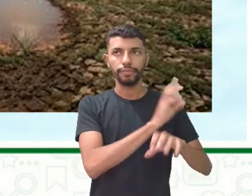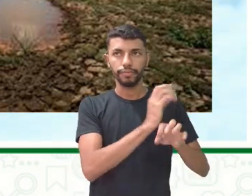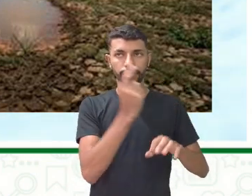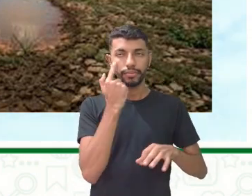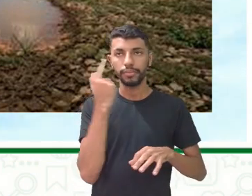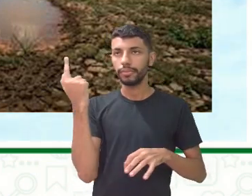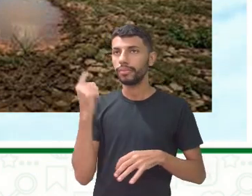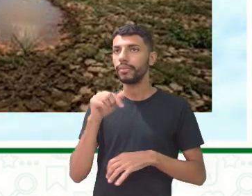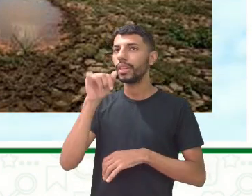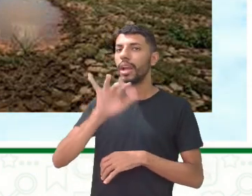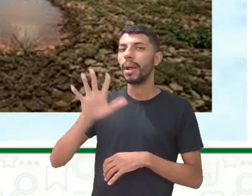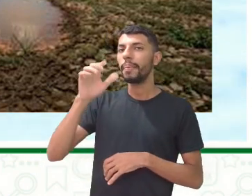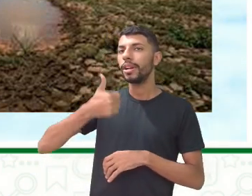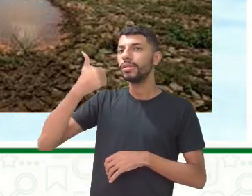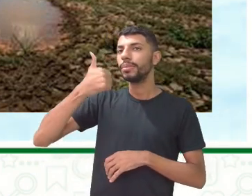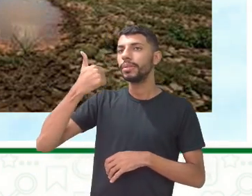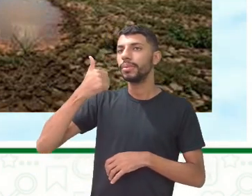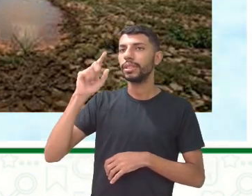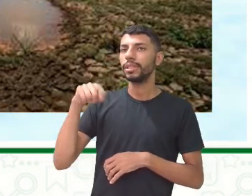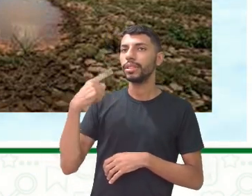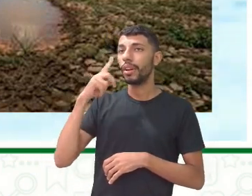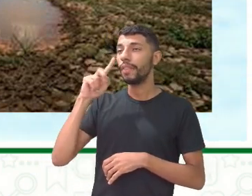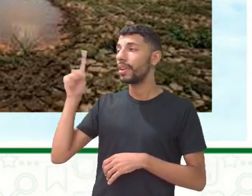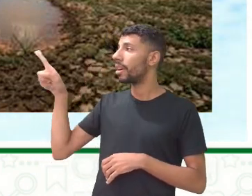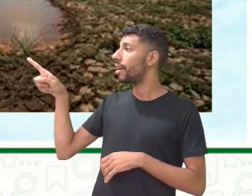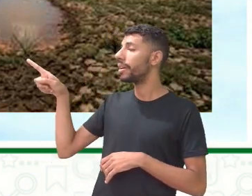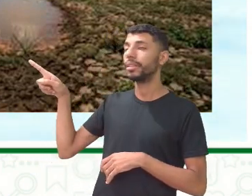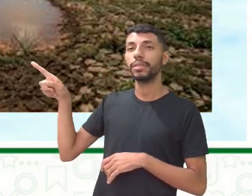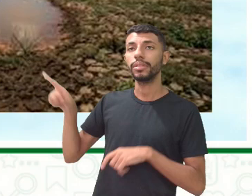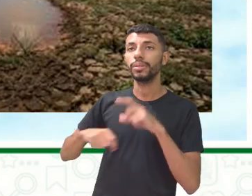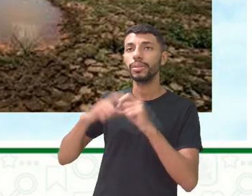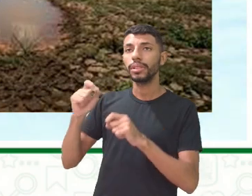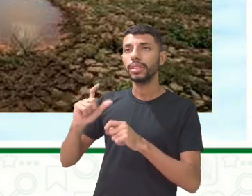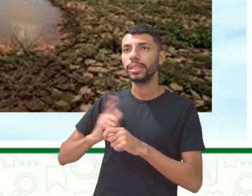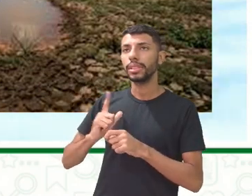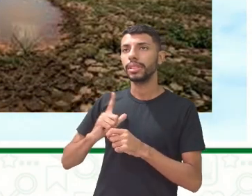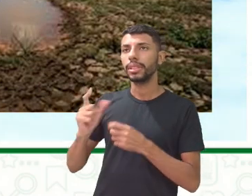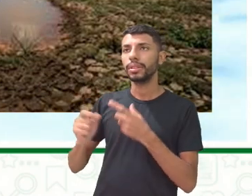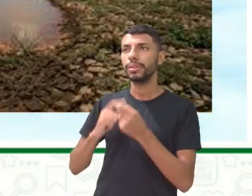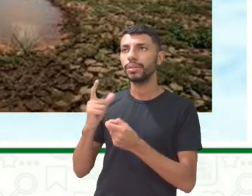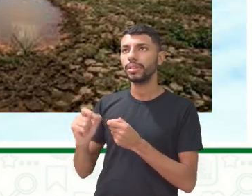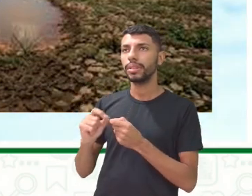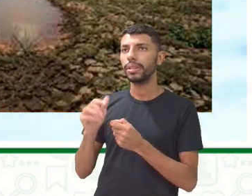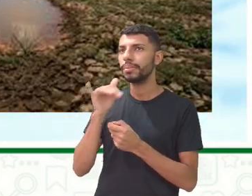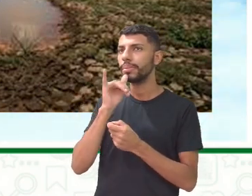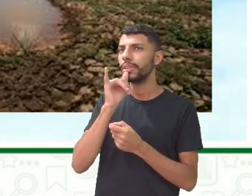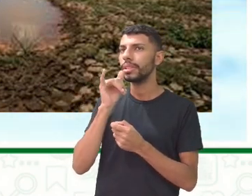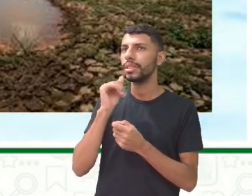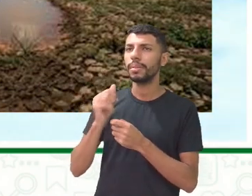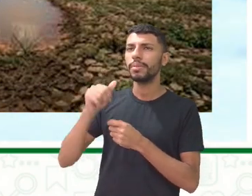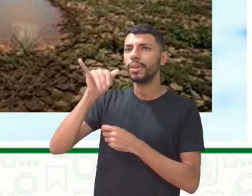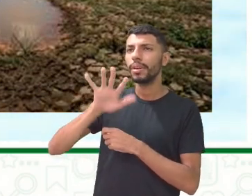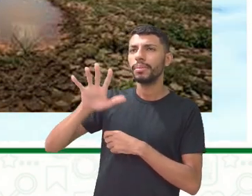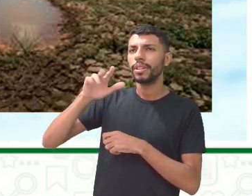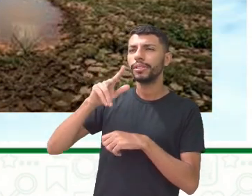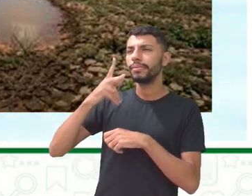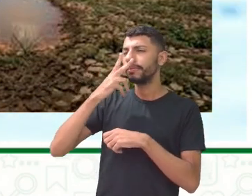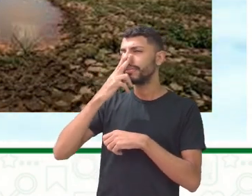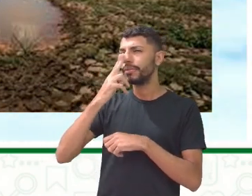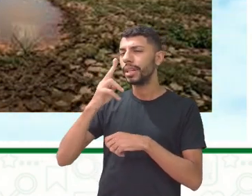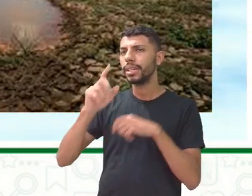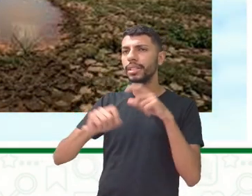aí essa primeira imagem, onde a gente está vendo aí uma vegetação, né, uma imagem mais parecendo aí